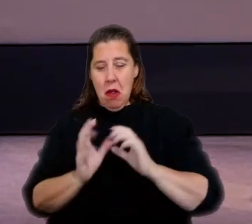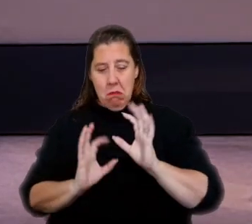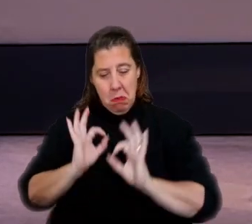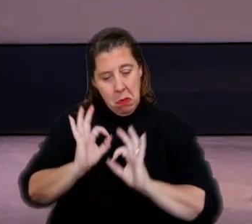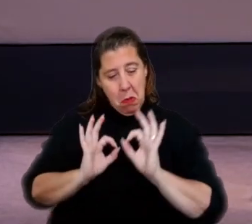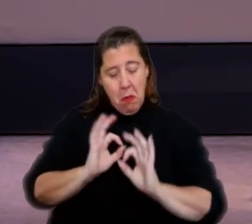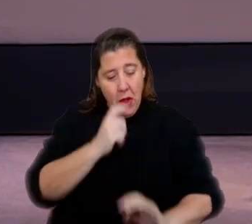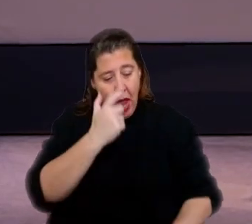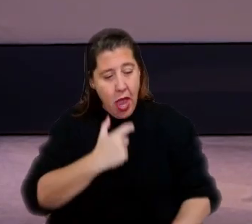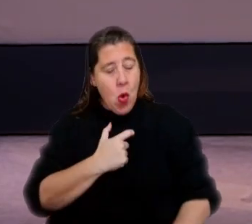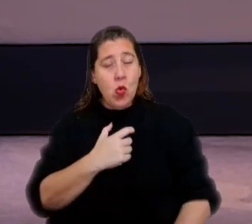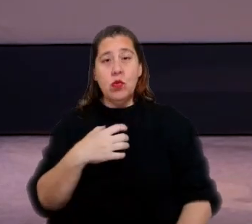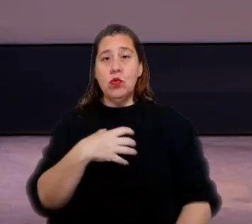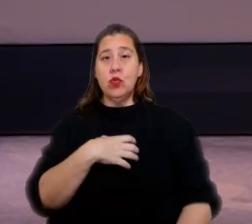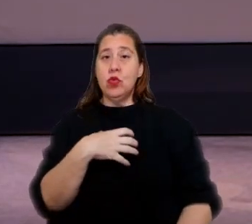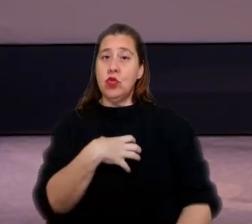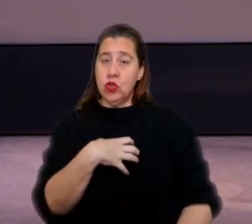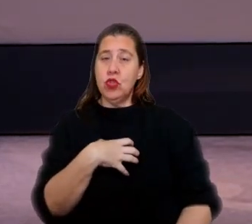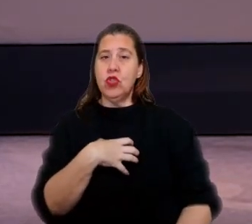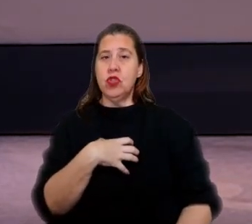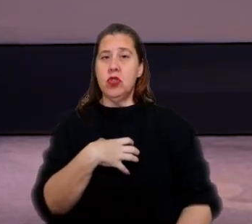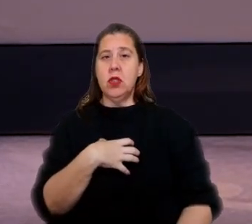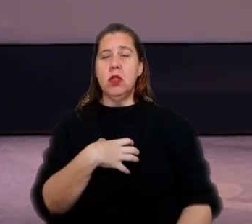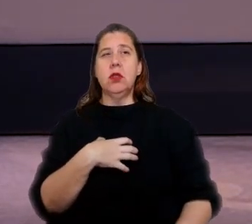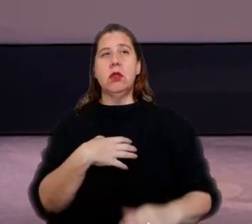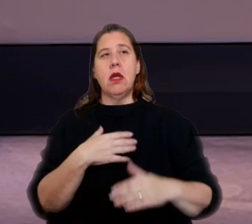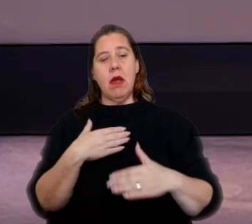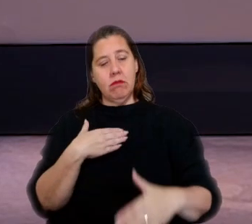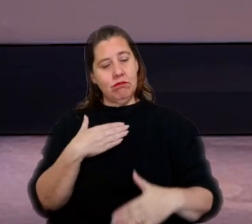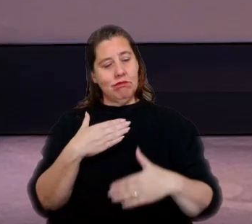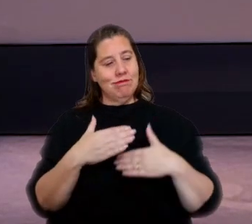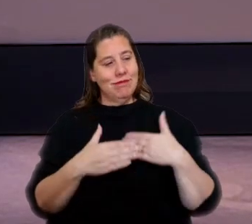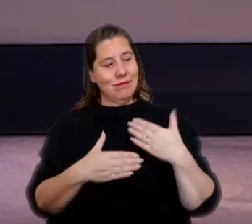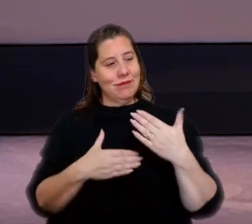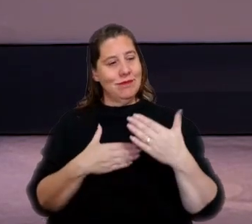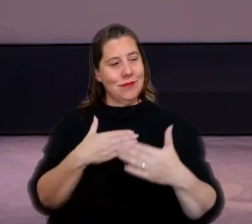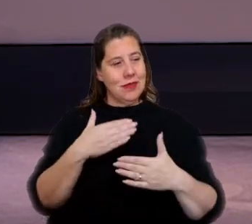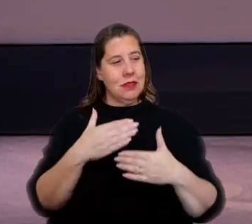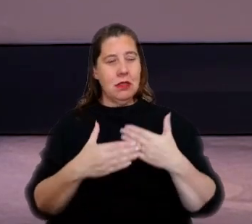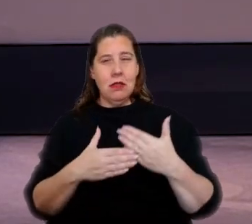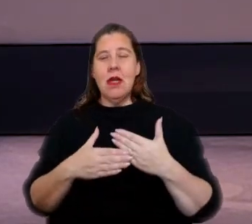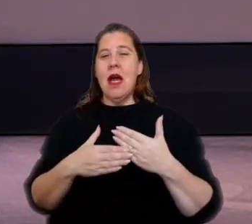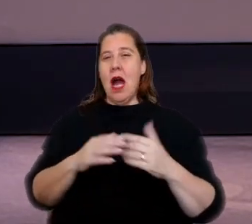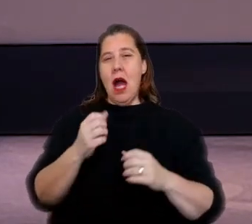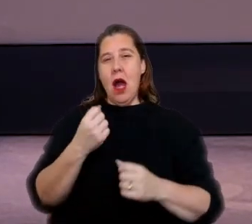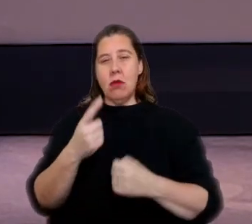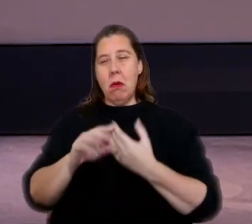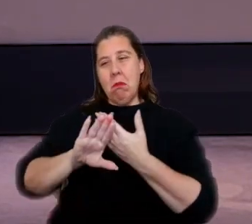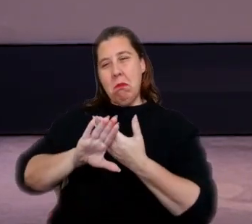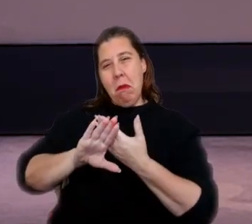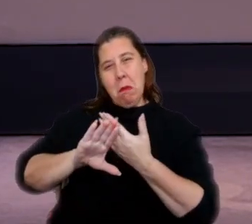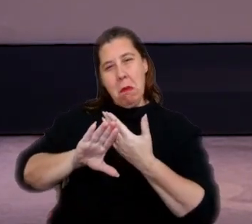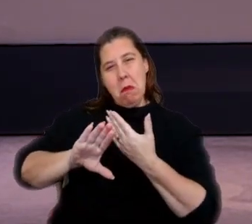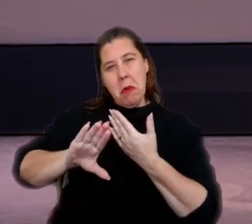vai agindo nesse eu de um jeito assim que ele vai pulverizando, ele vai se separando,